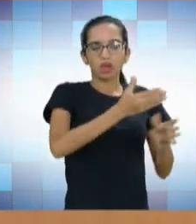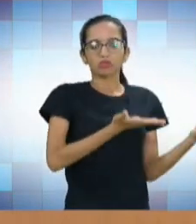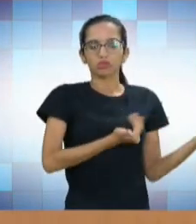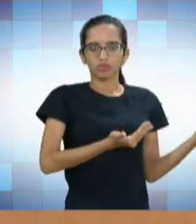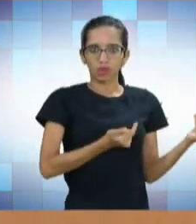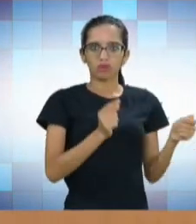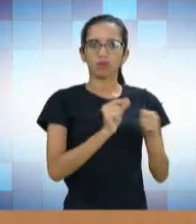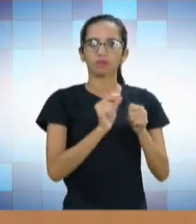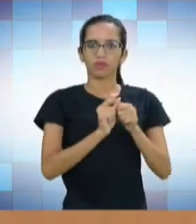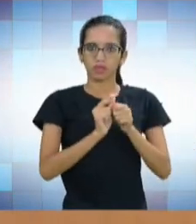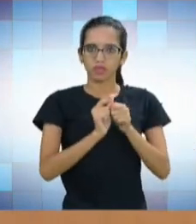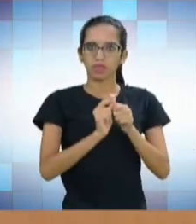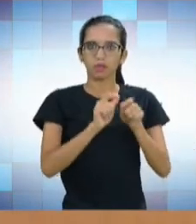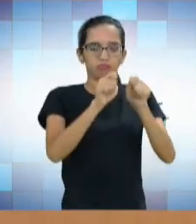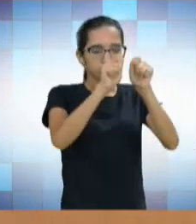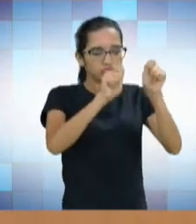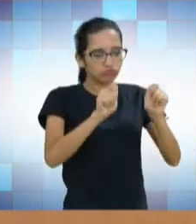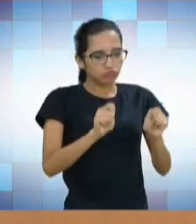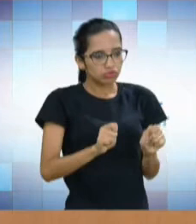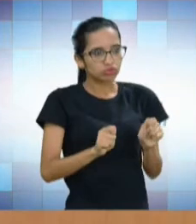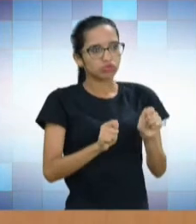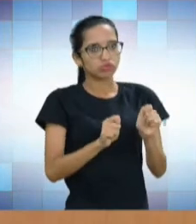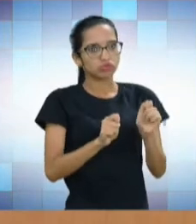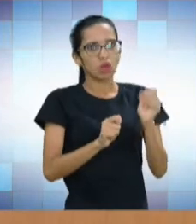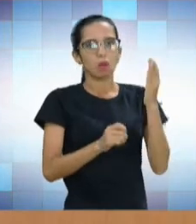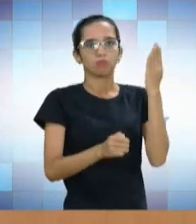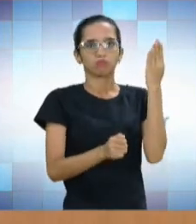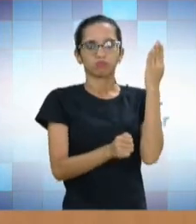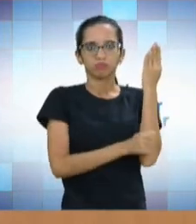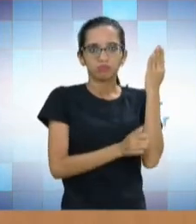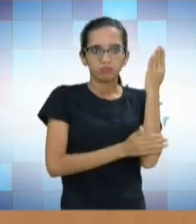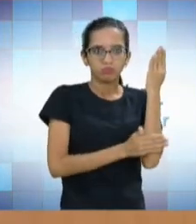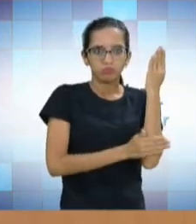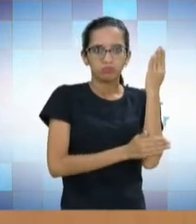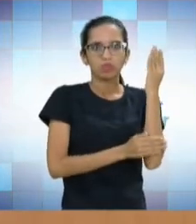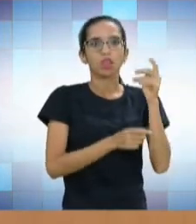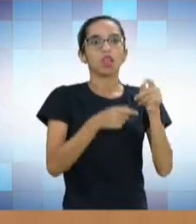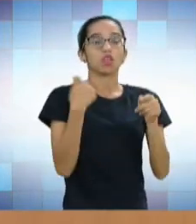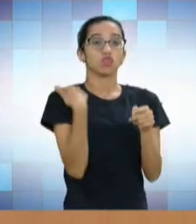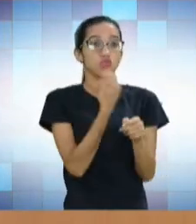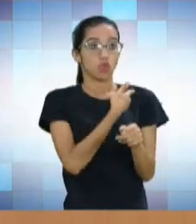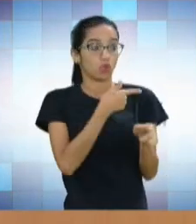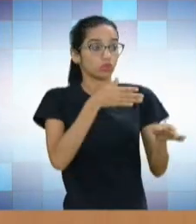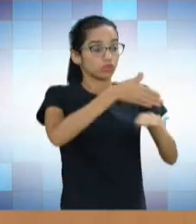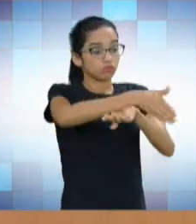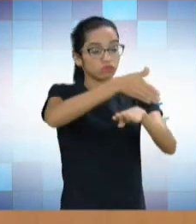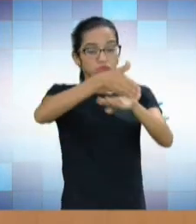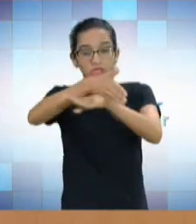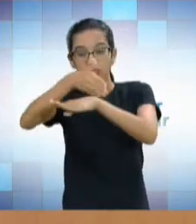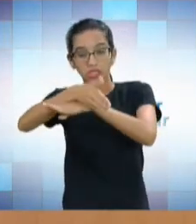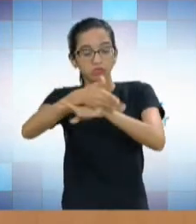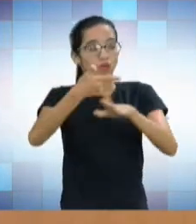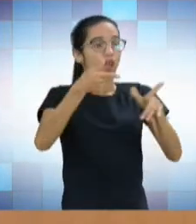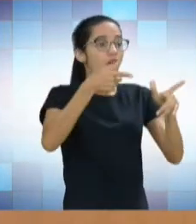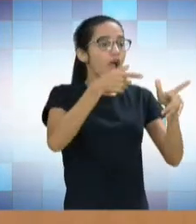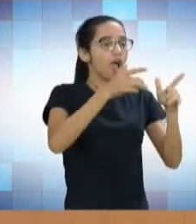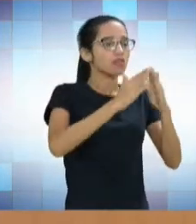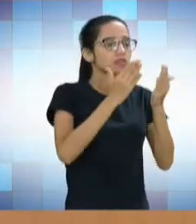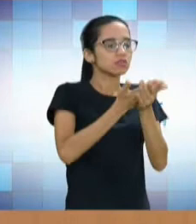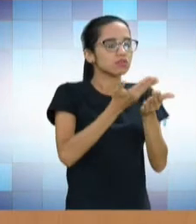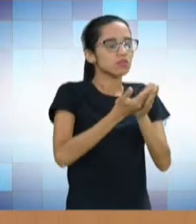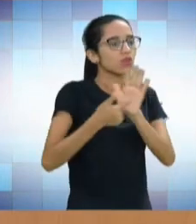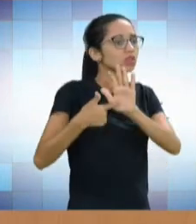desejam a produzir artesanato em madeira está funcionando estamos nas escolas oferecer mostrar demonstrar